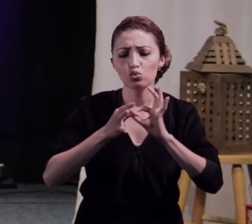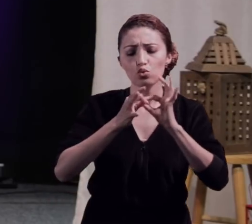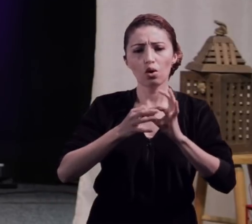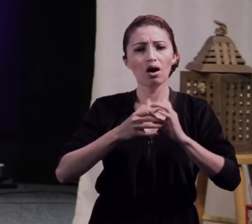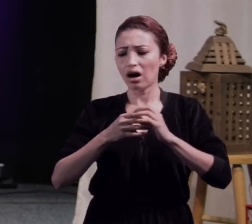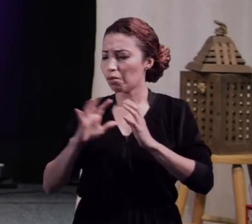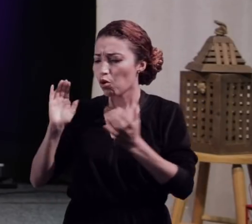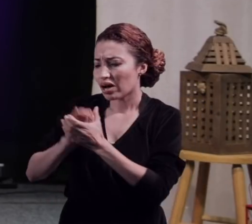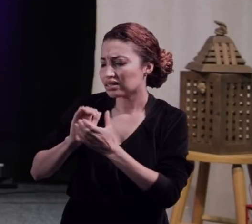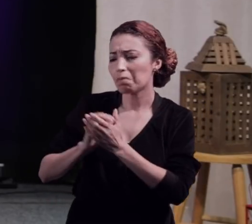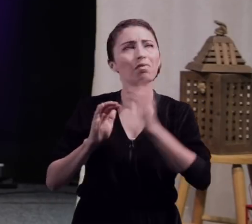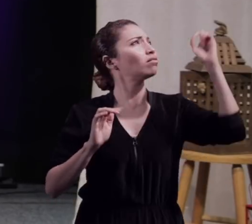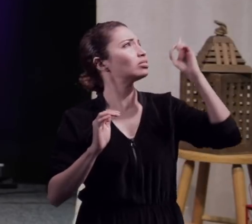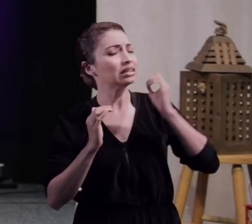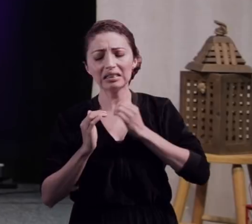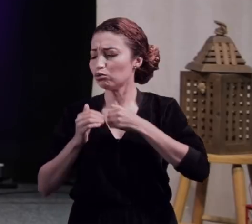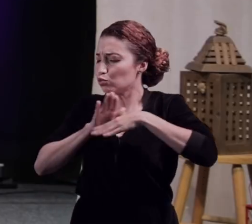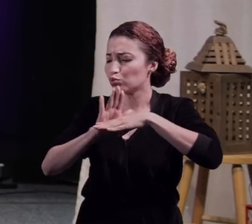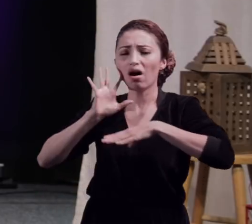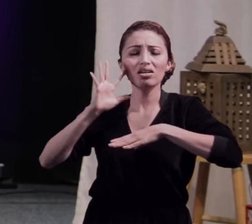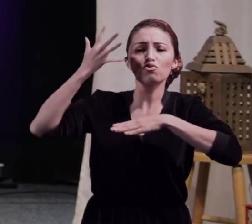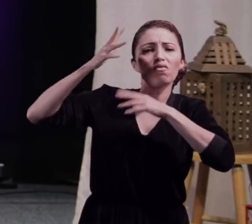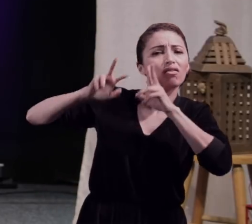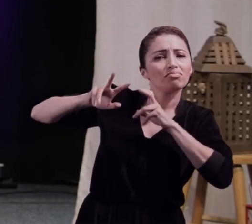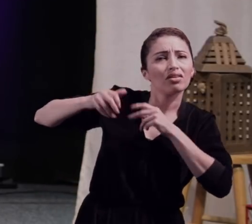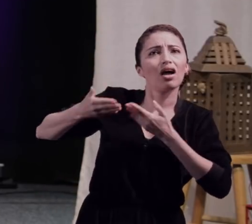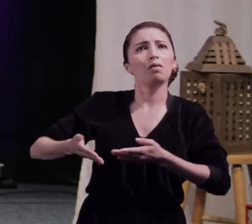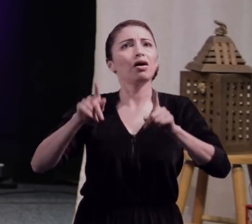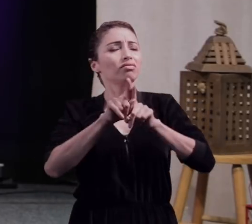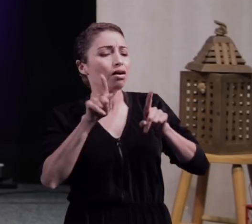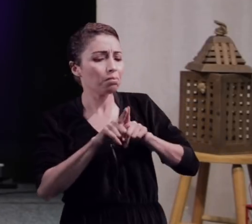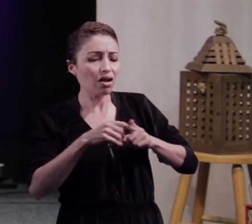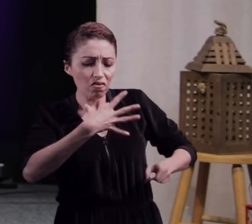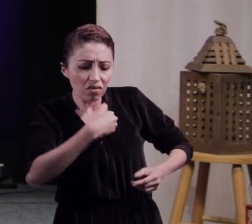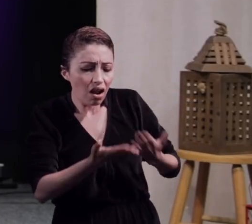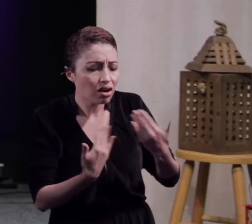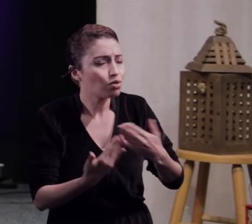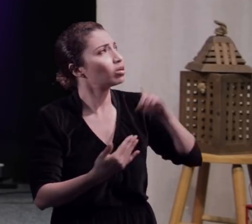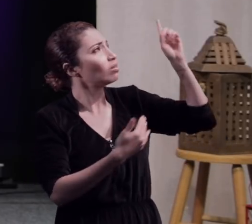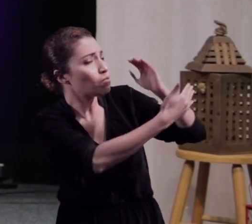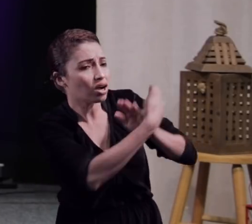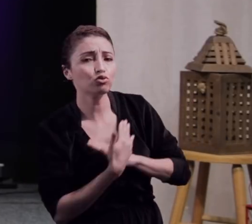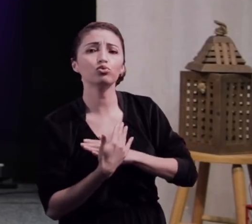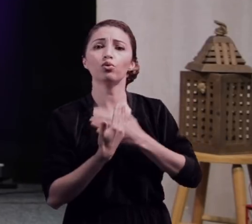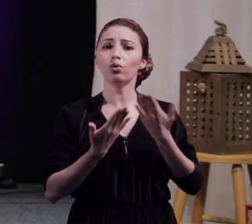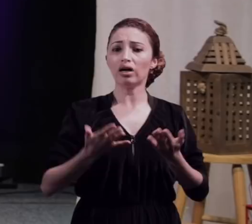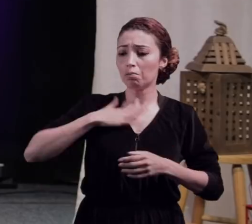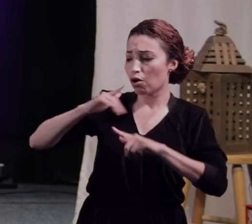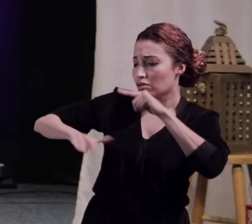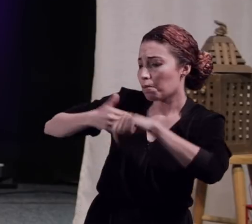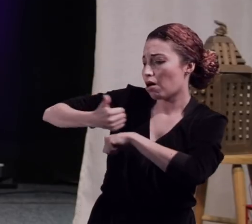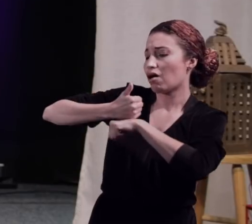família. Resolver as questões do meu casamento, do meu relacionamento matrimonial, do meu relacionamento com os meus